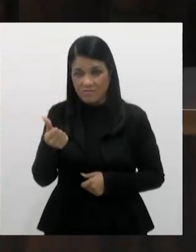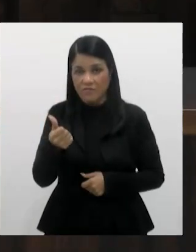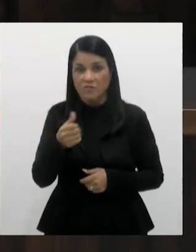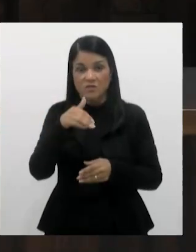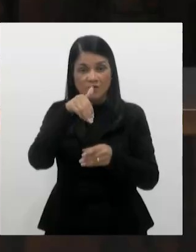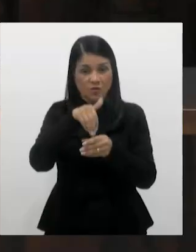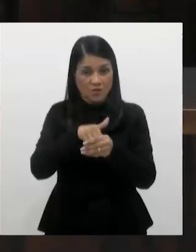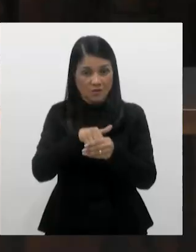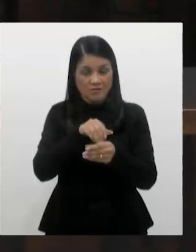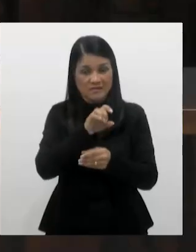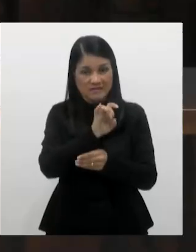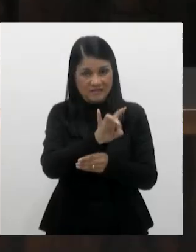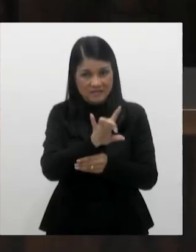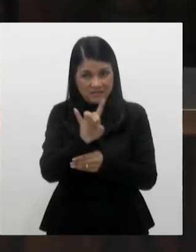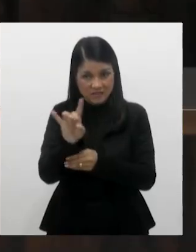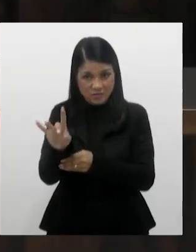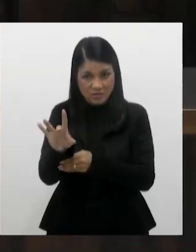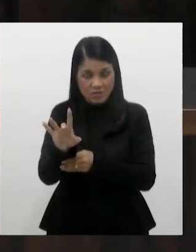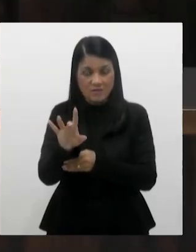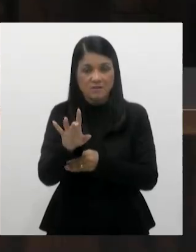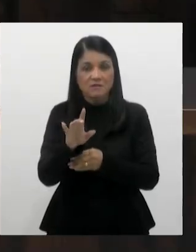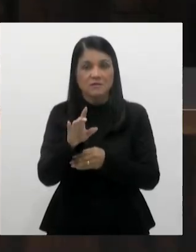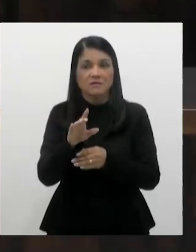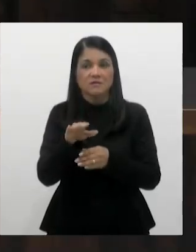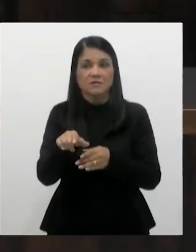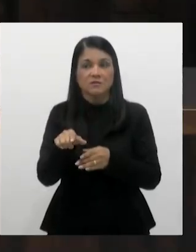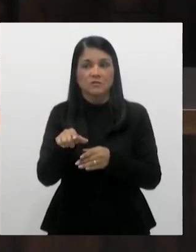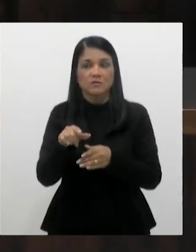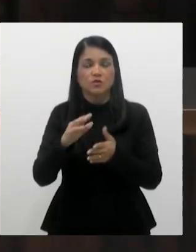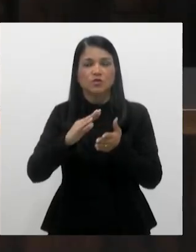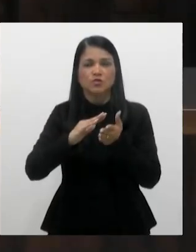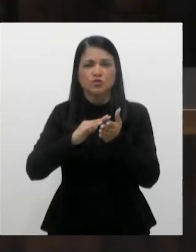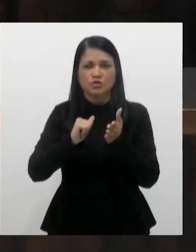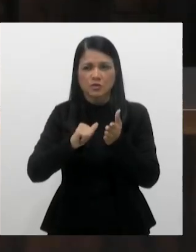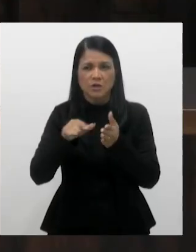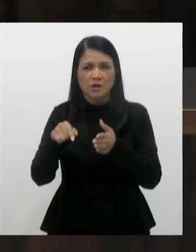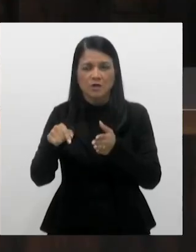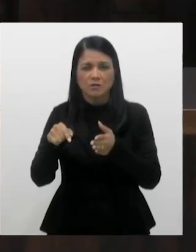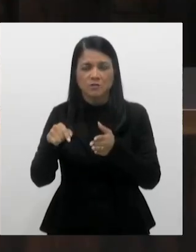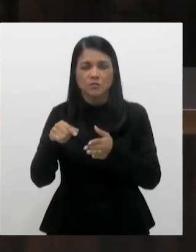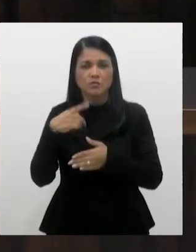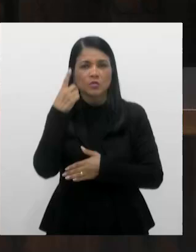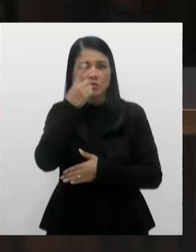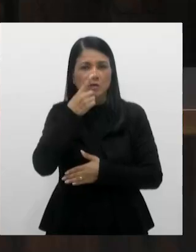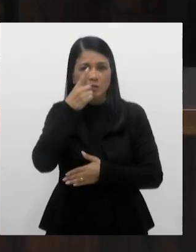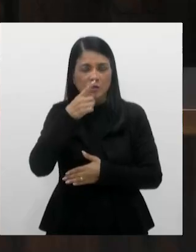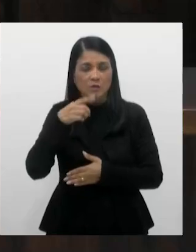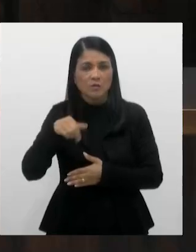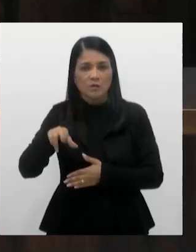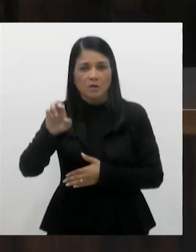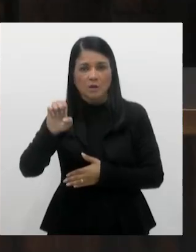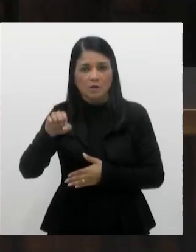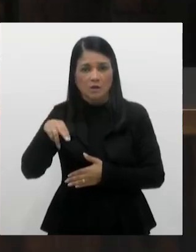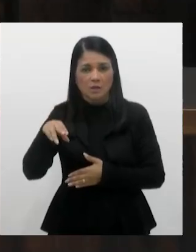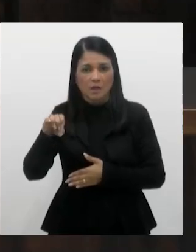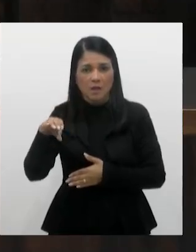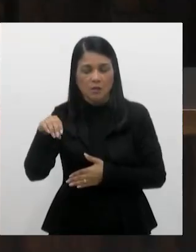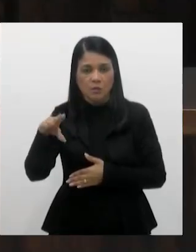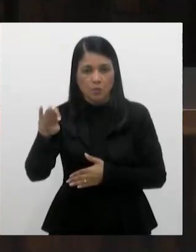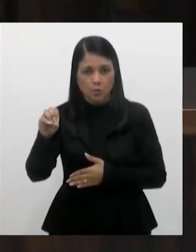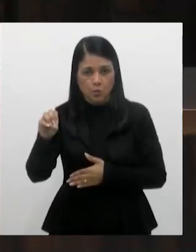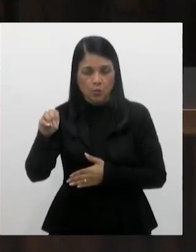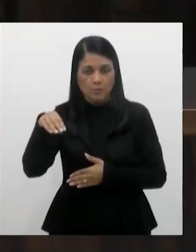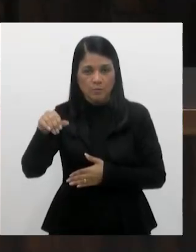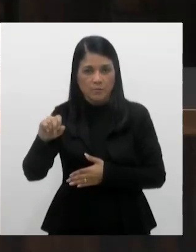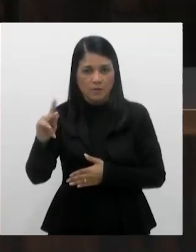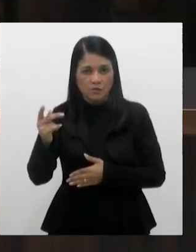E o que foi retirado, que é o do deputado Renato Machado, pelo ofício da deputada